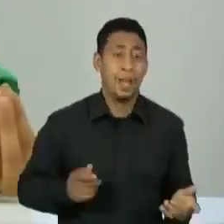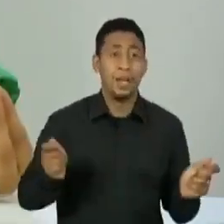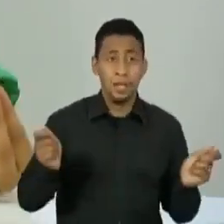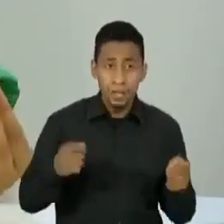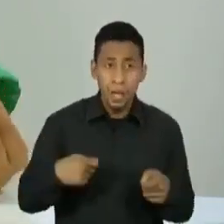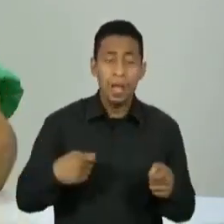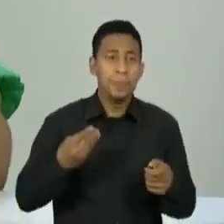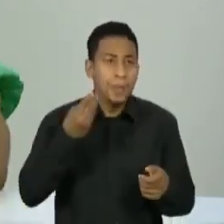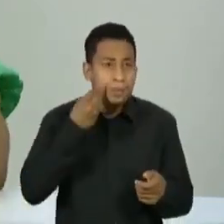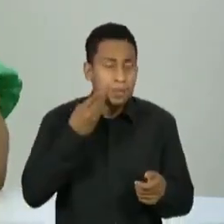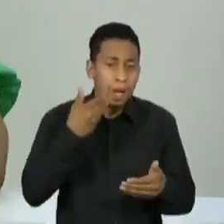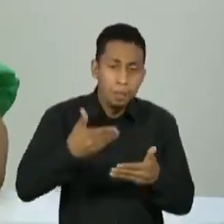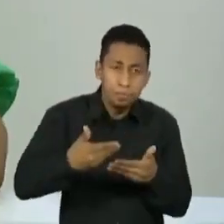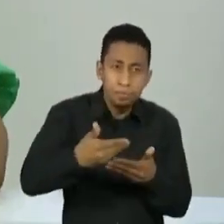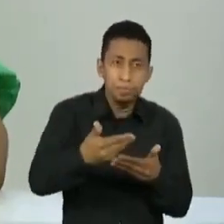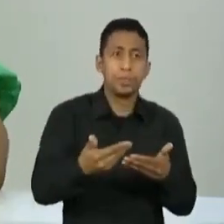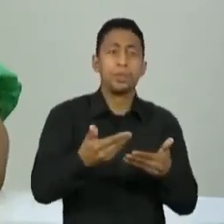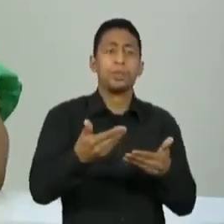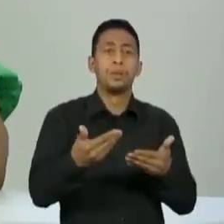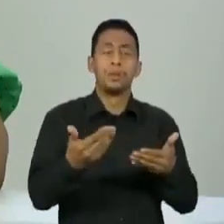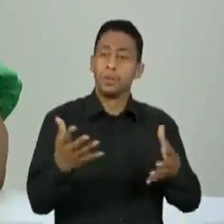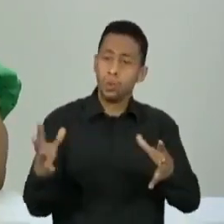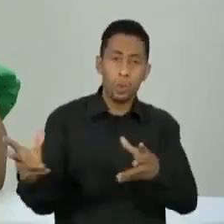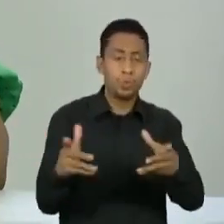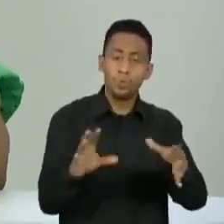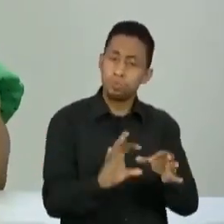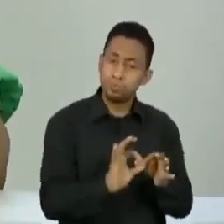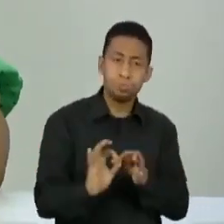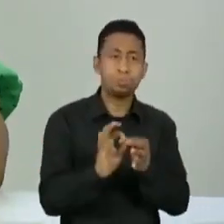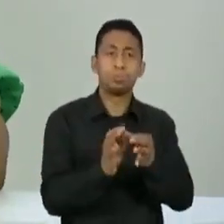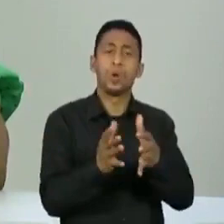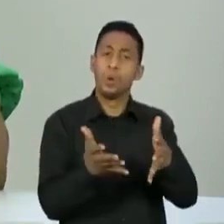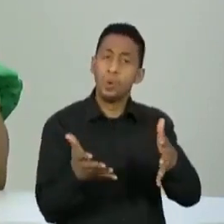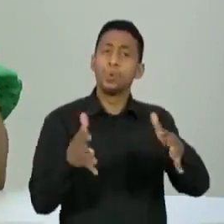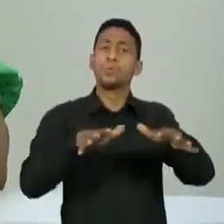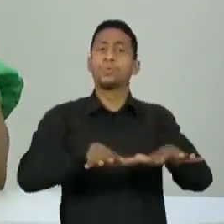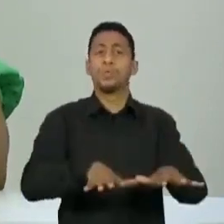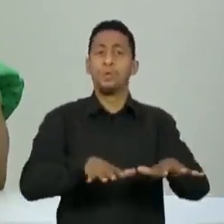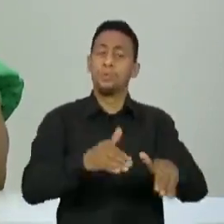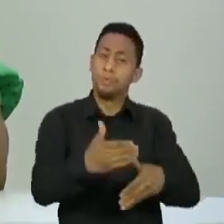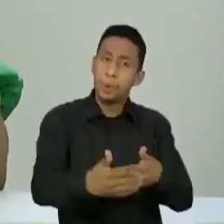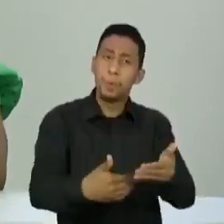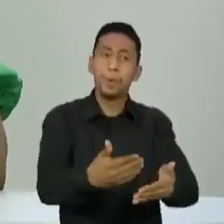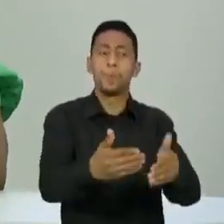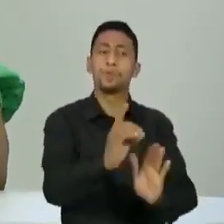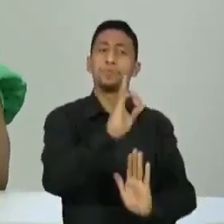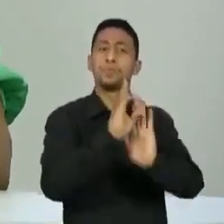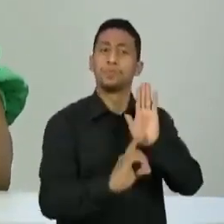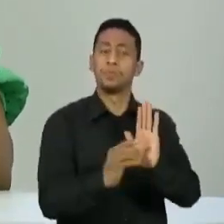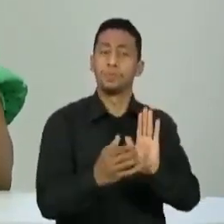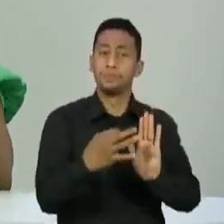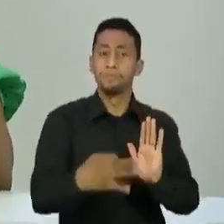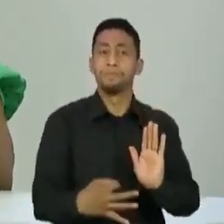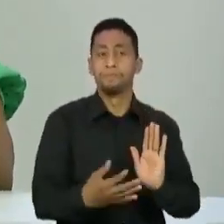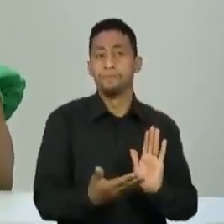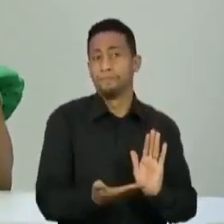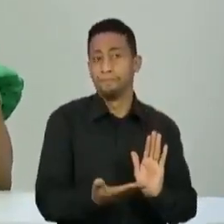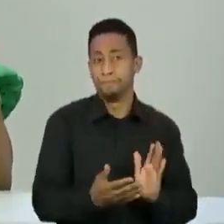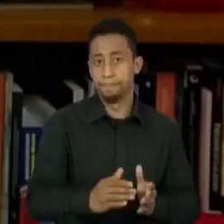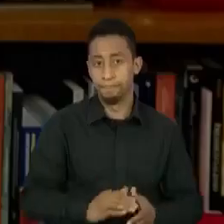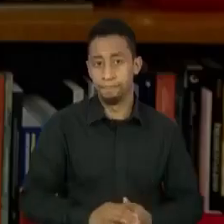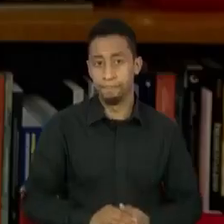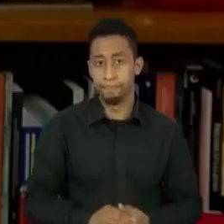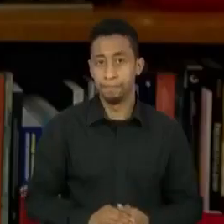para além da ideia de inclusão mas que sobretudo uma ideia de fraternidade que corrobore para esse os direitos e